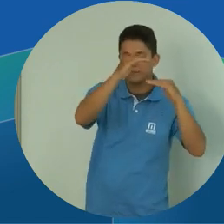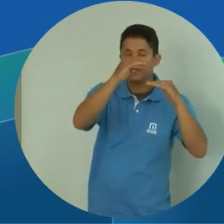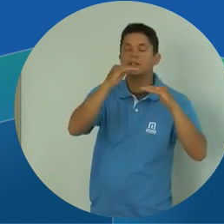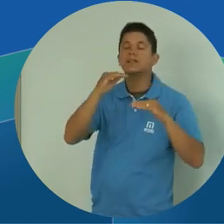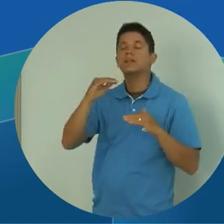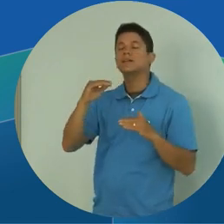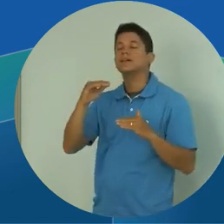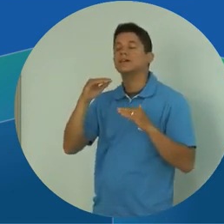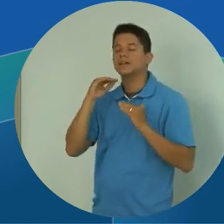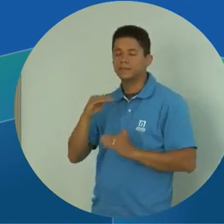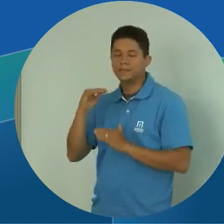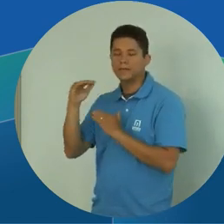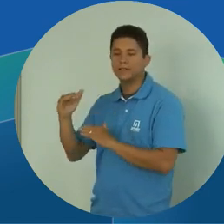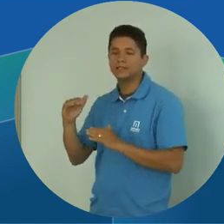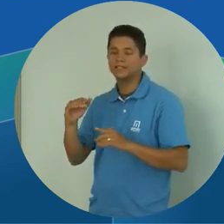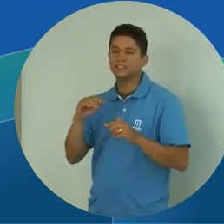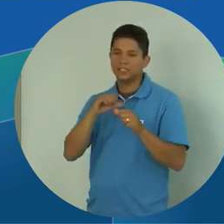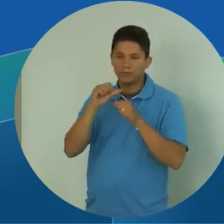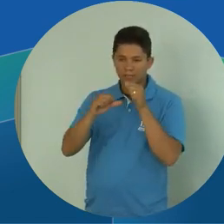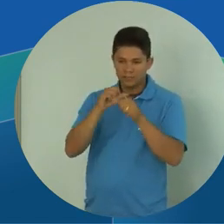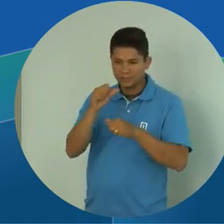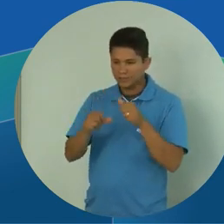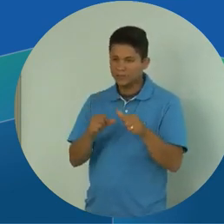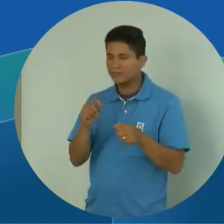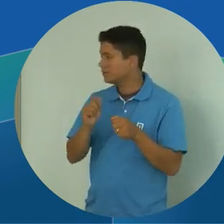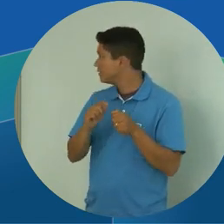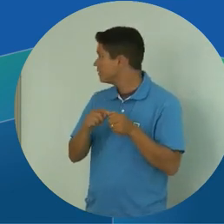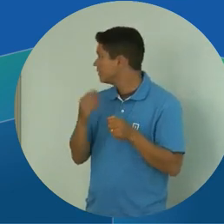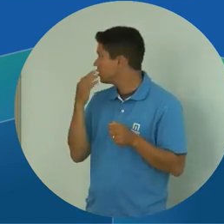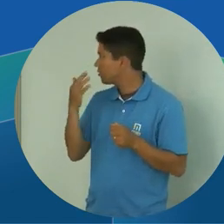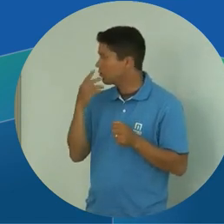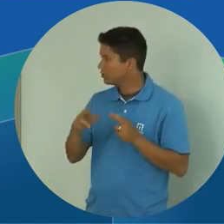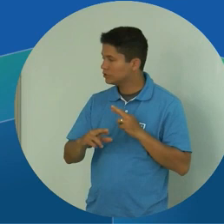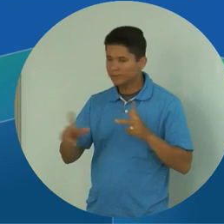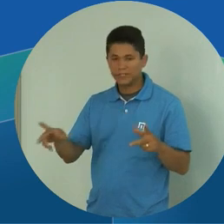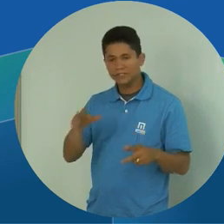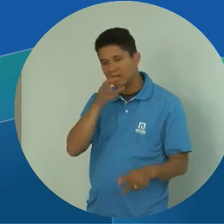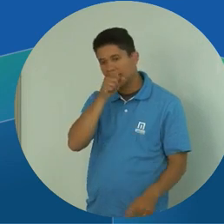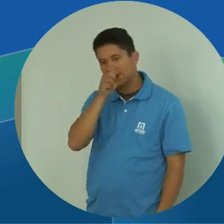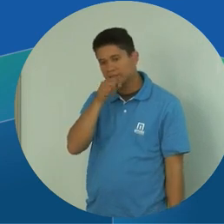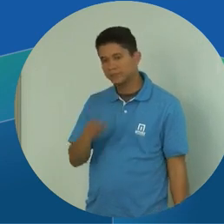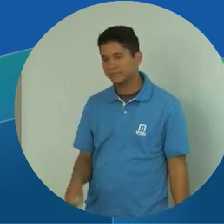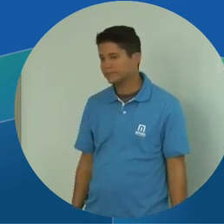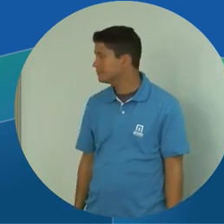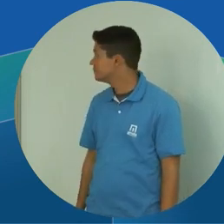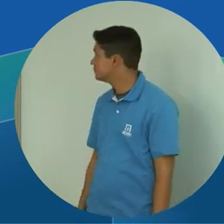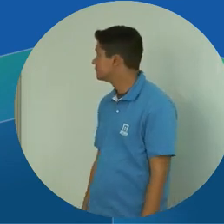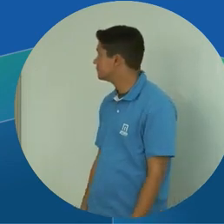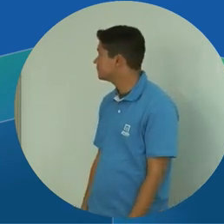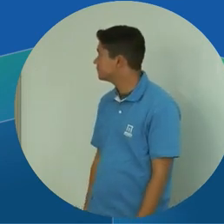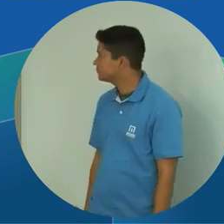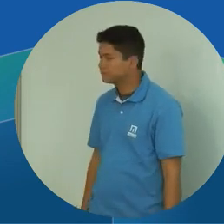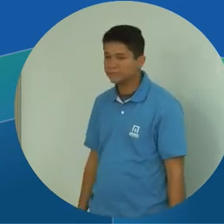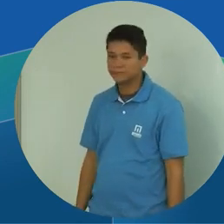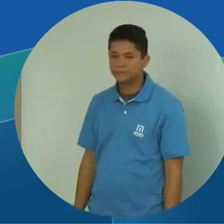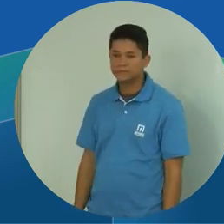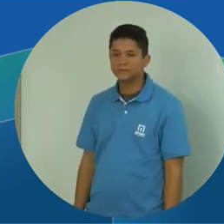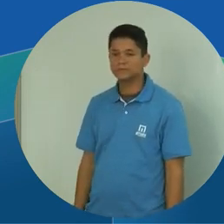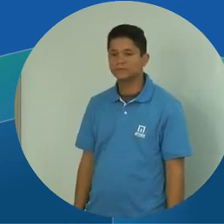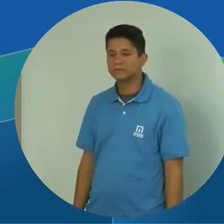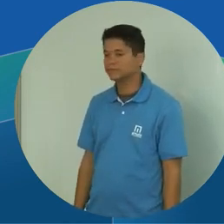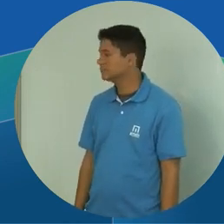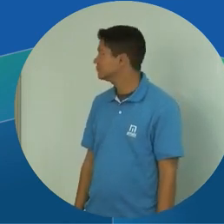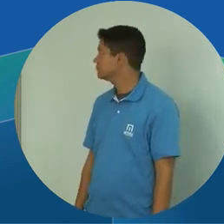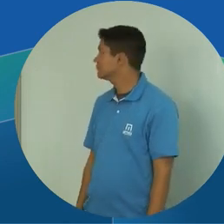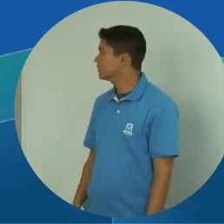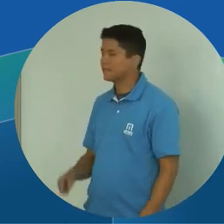nossa atualização, elas apareciam com uma cor diferenciada, se eu não me engano, laranja, né? Era laranja, então assim, a gente tinha onde a